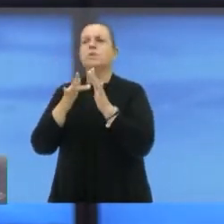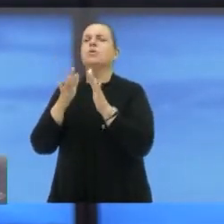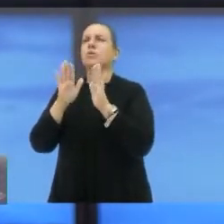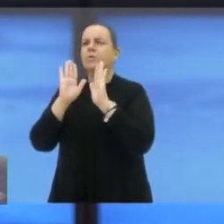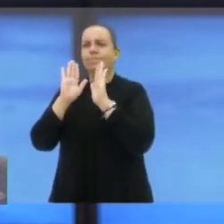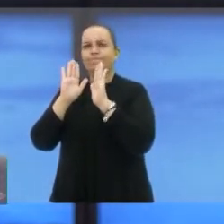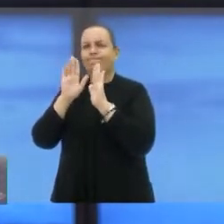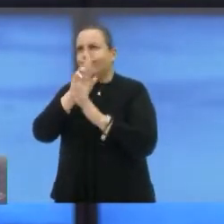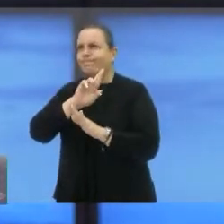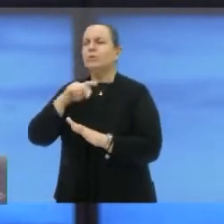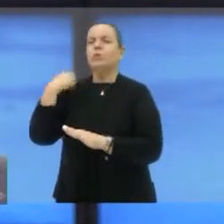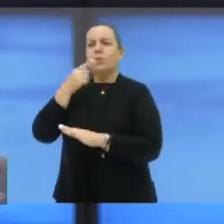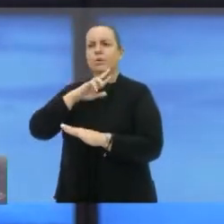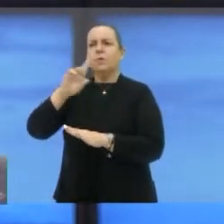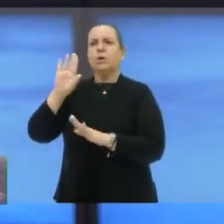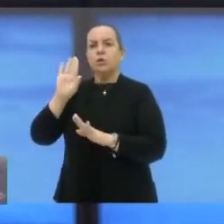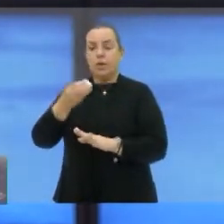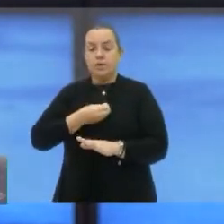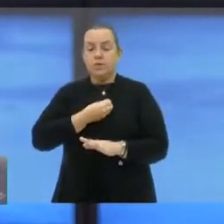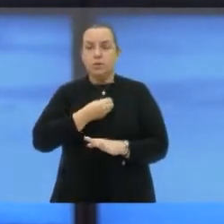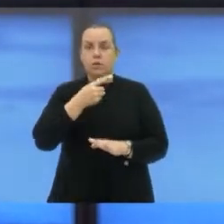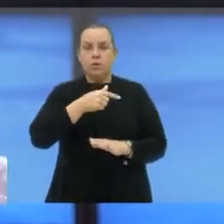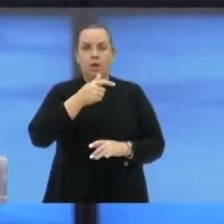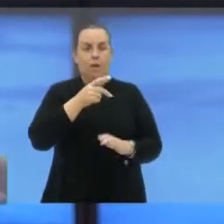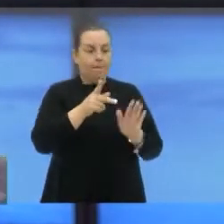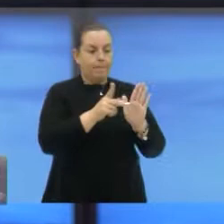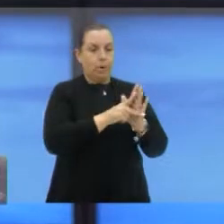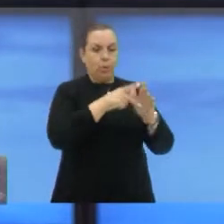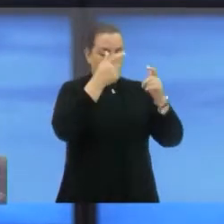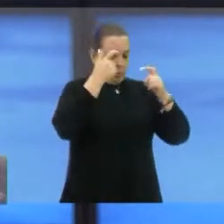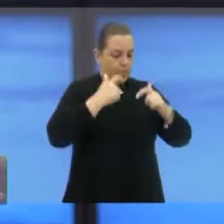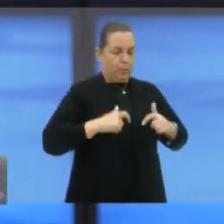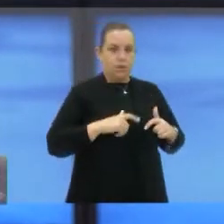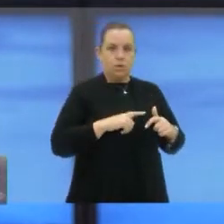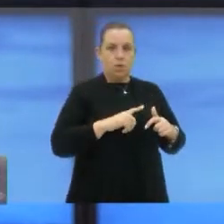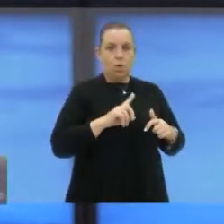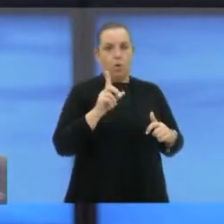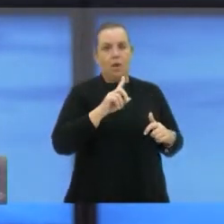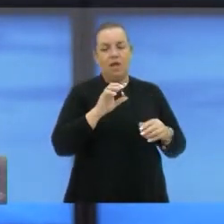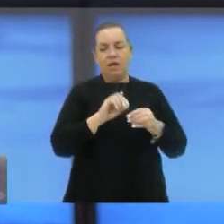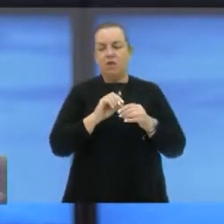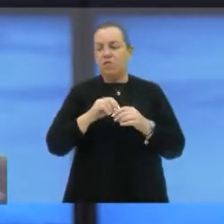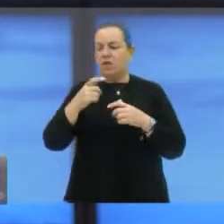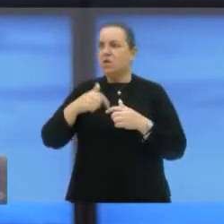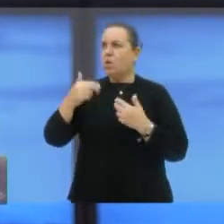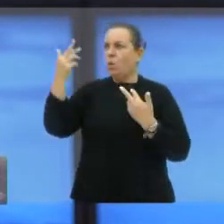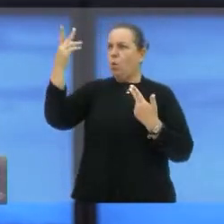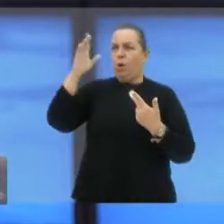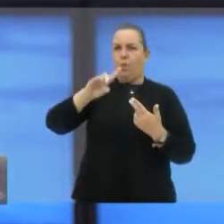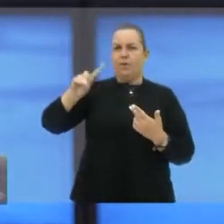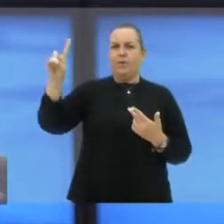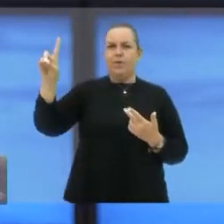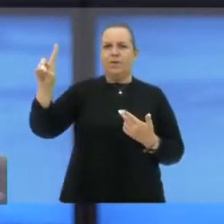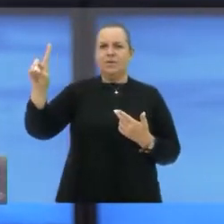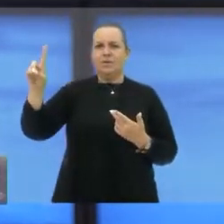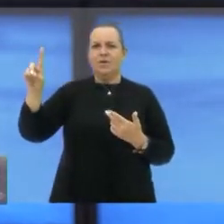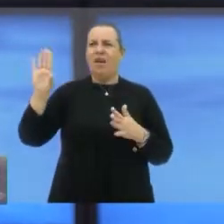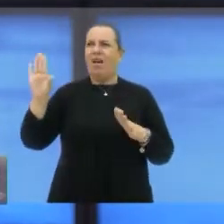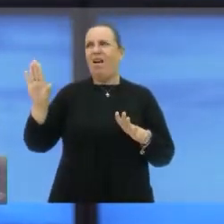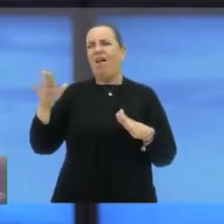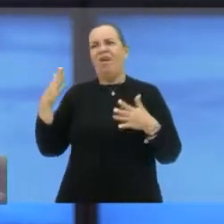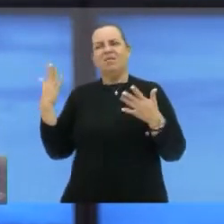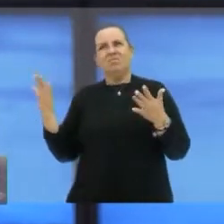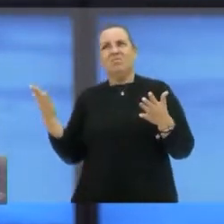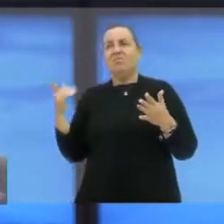Jesus nosso Senhor, existindo em condição divina, Ele não fez do seu ser igual a Deus uma usurpação,